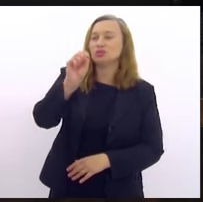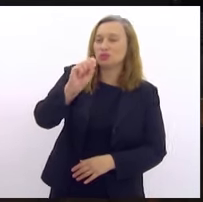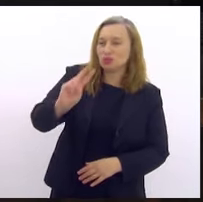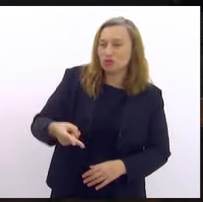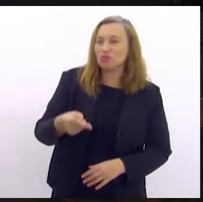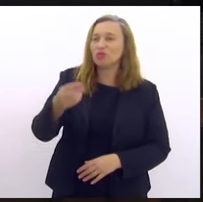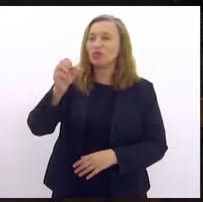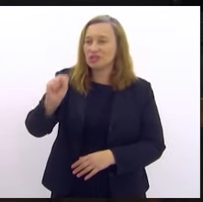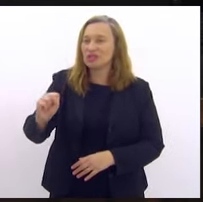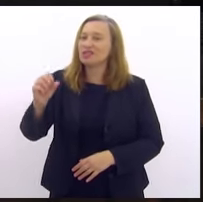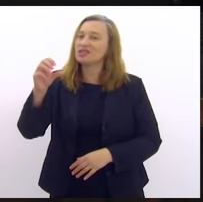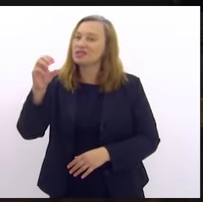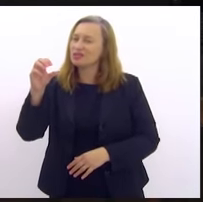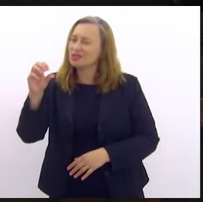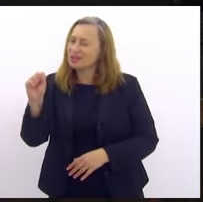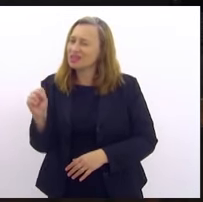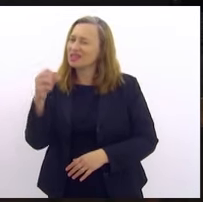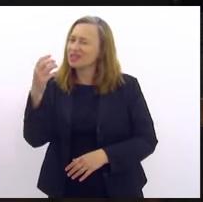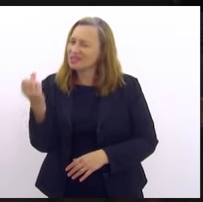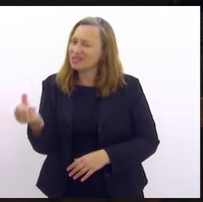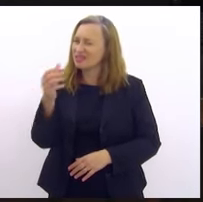2.986-A de 2017,